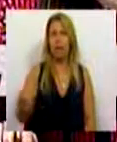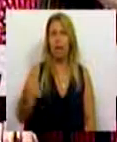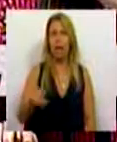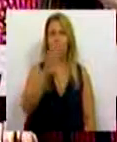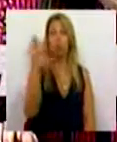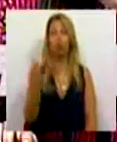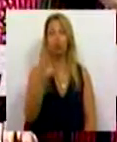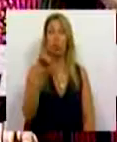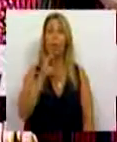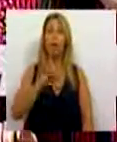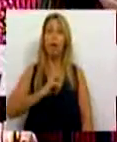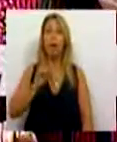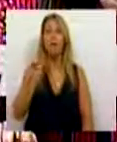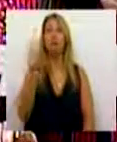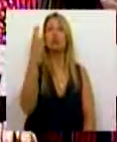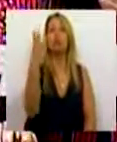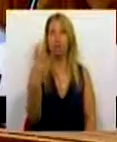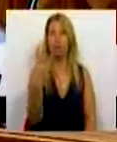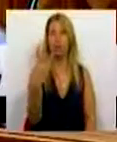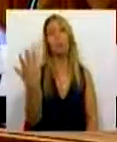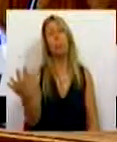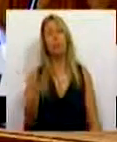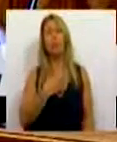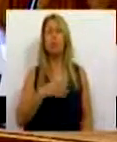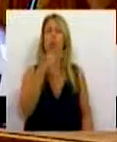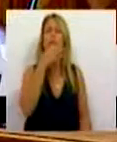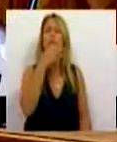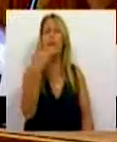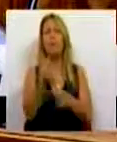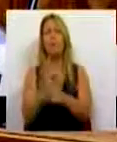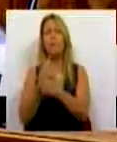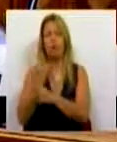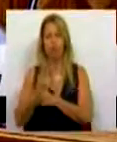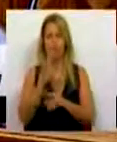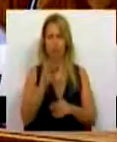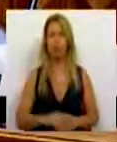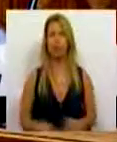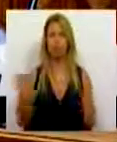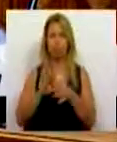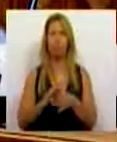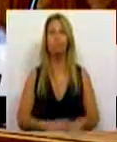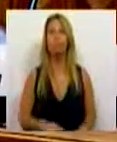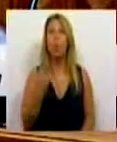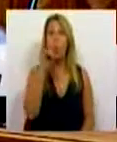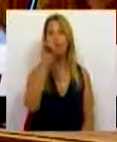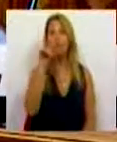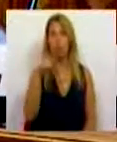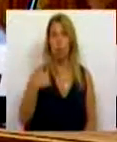disse-me 3 minutos, mas já agora gostava de falar em várias coisas. E uma das questões que eu